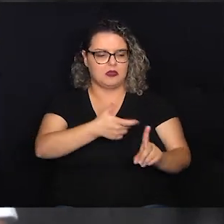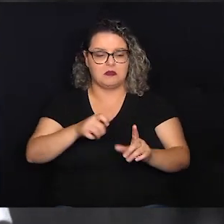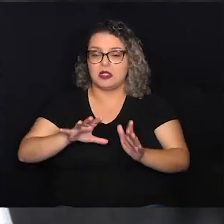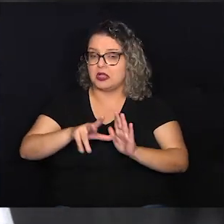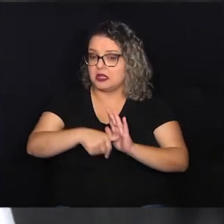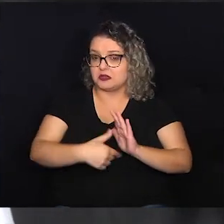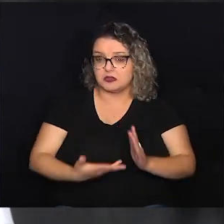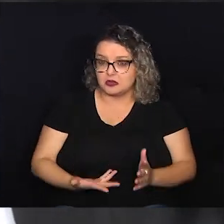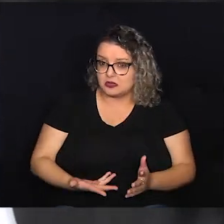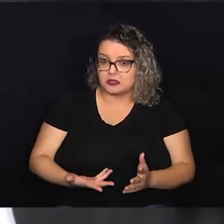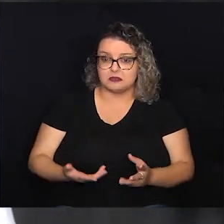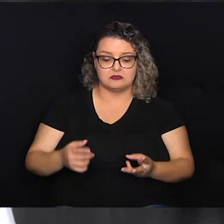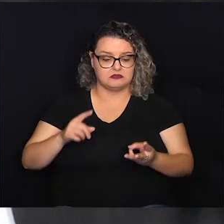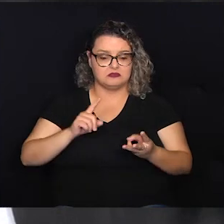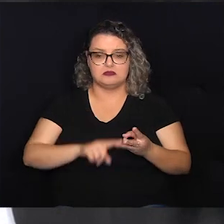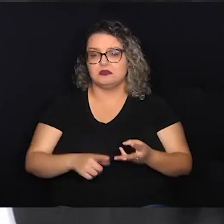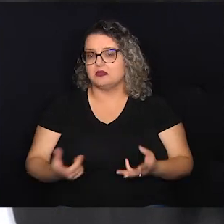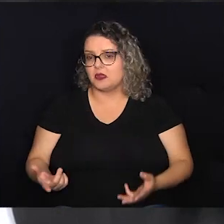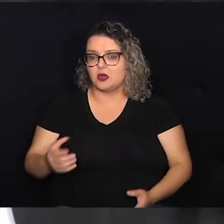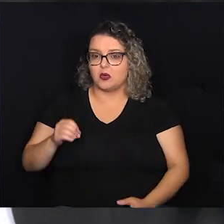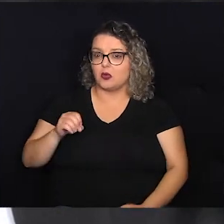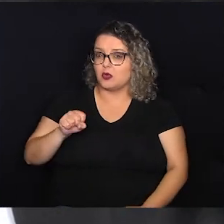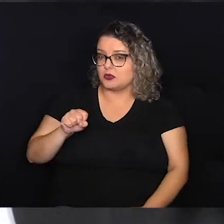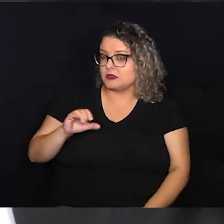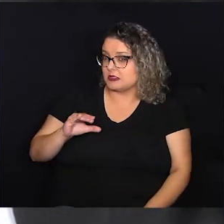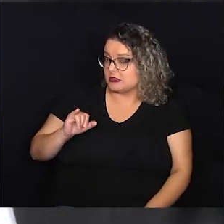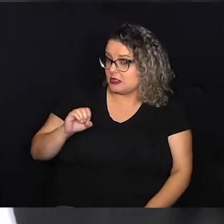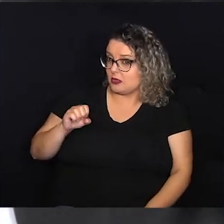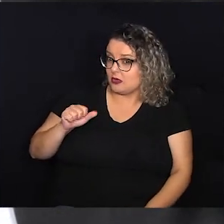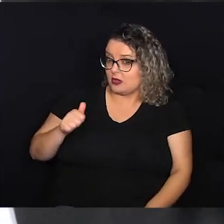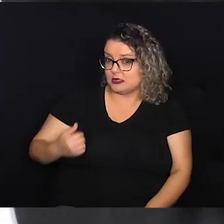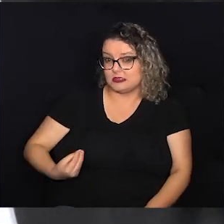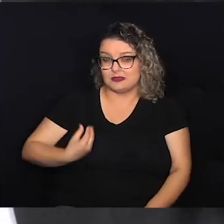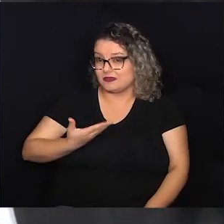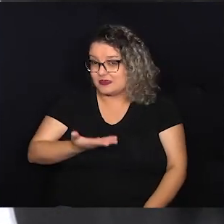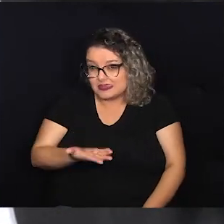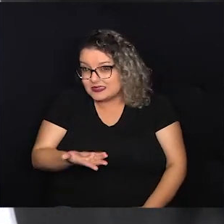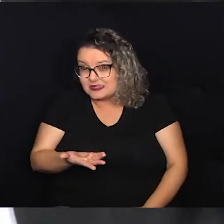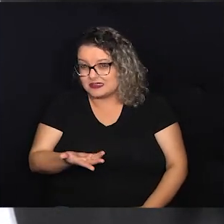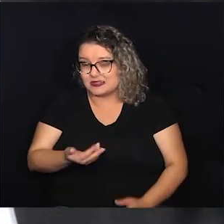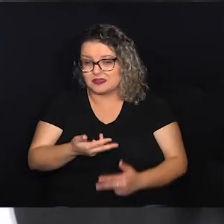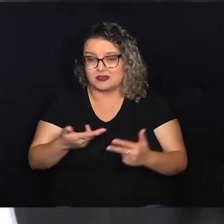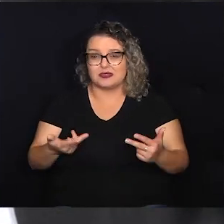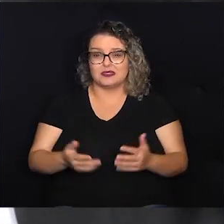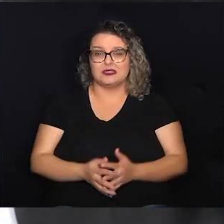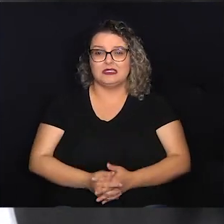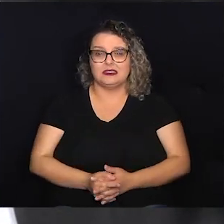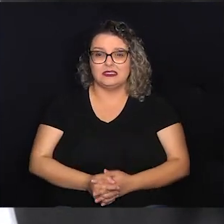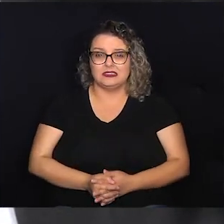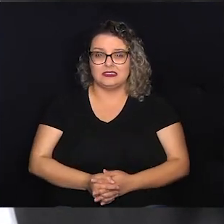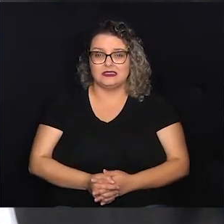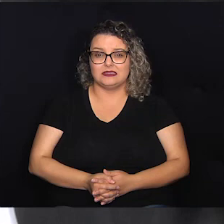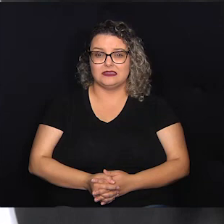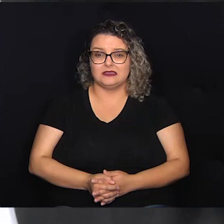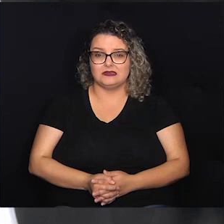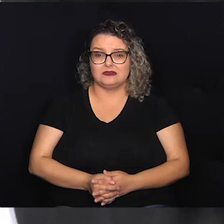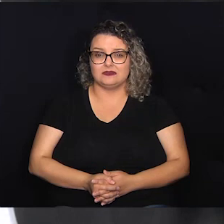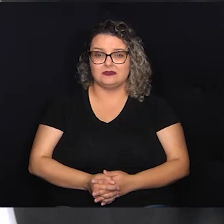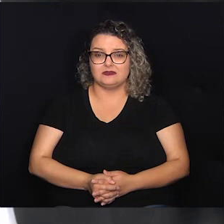todos os segmentos, assassinos, ladrões, pessoas ociosas que vivem disso